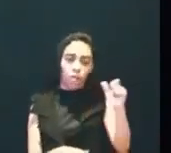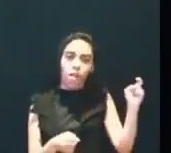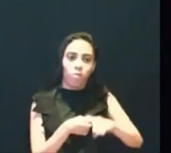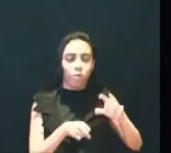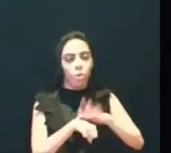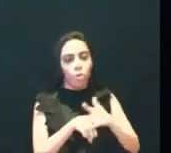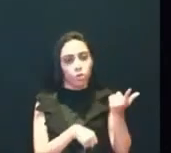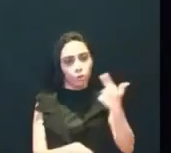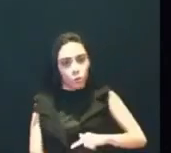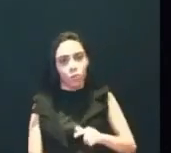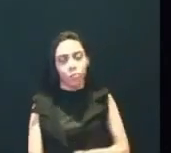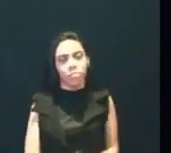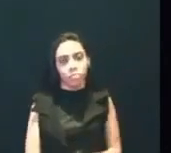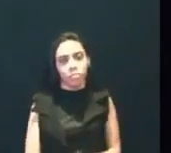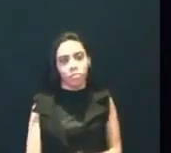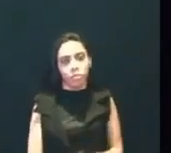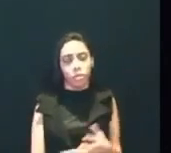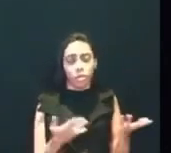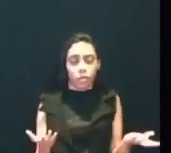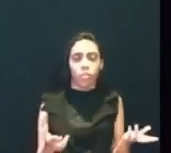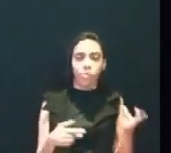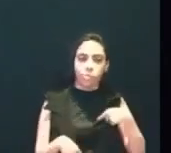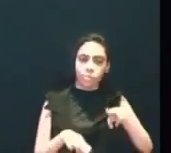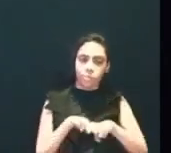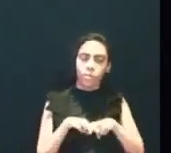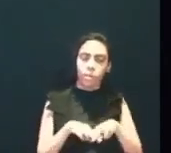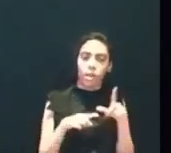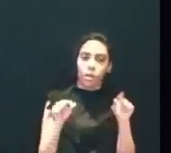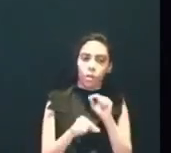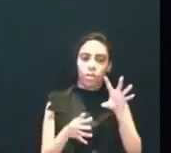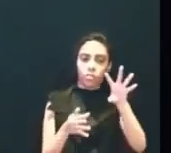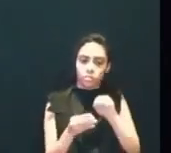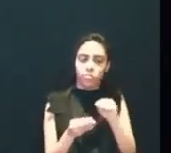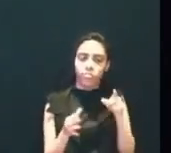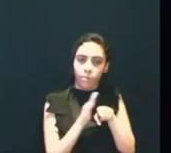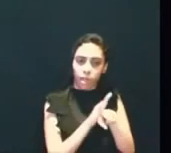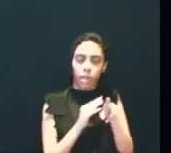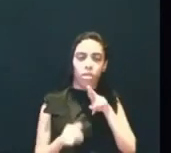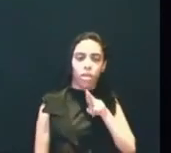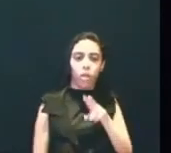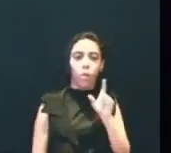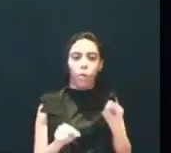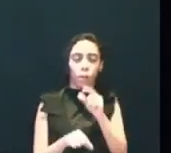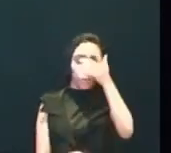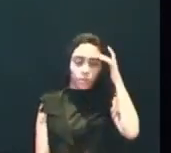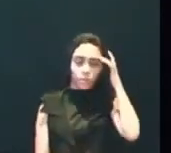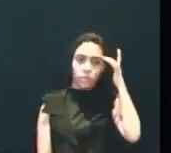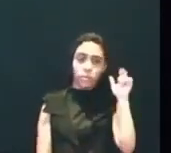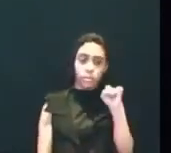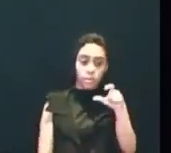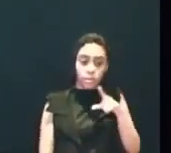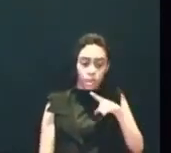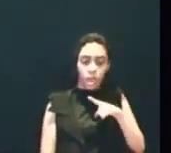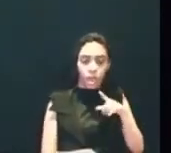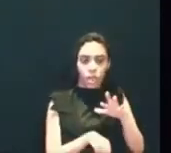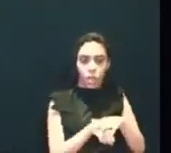voltar. Então, eu acredito que, na sua pergunta, um paciente que tenha metástase,